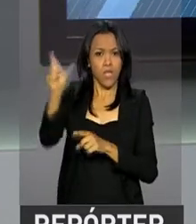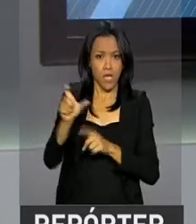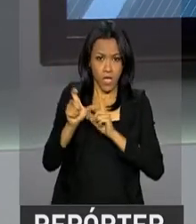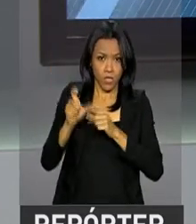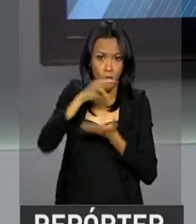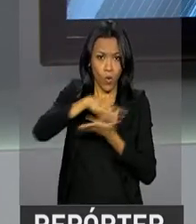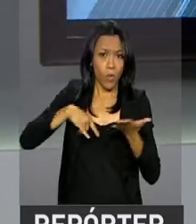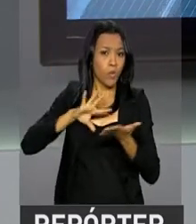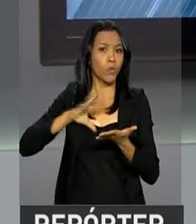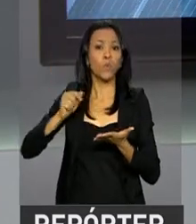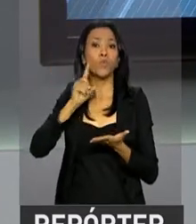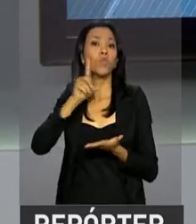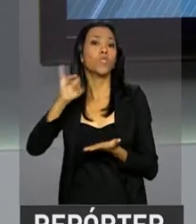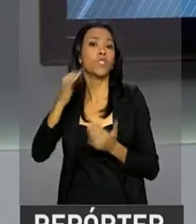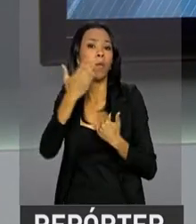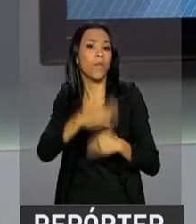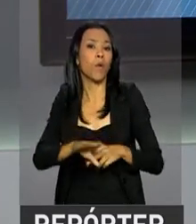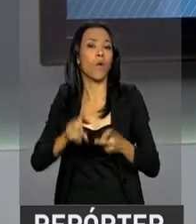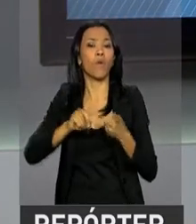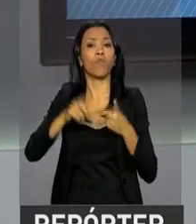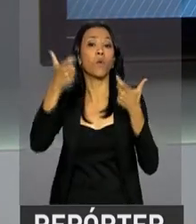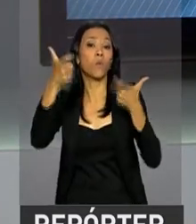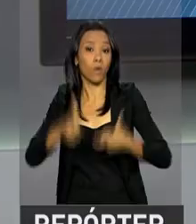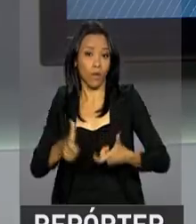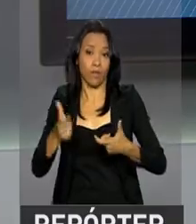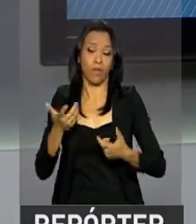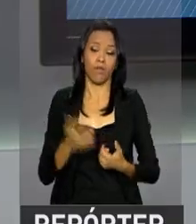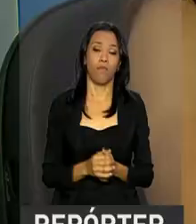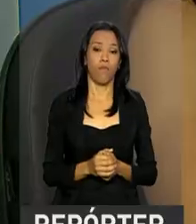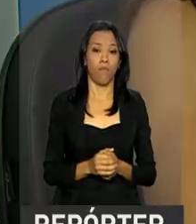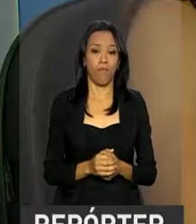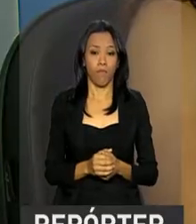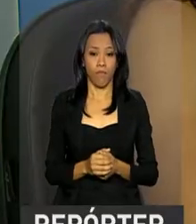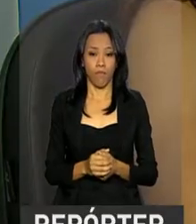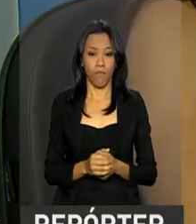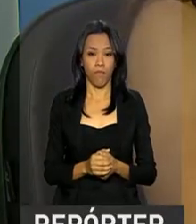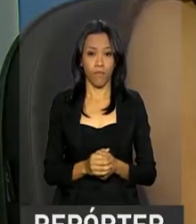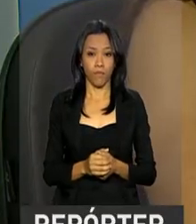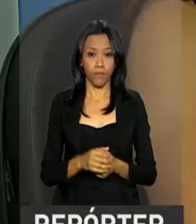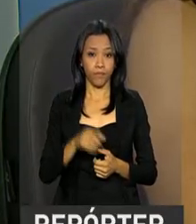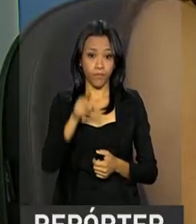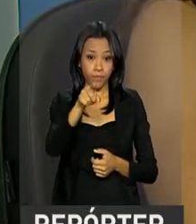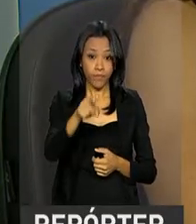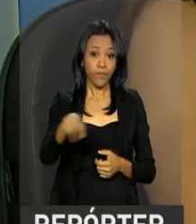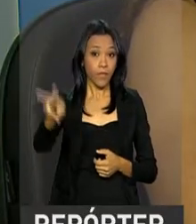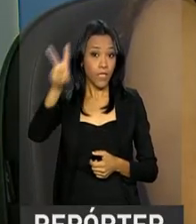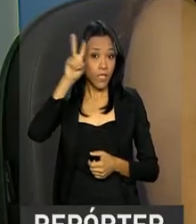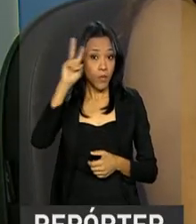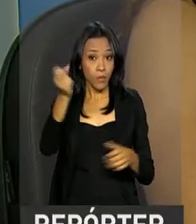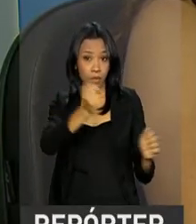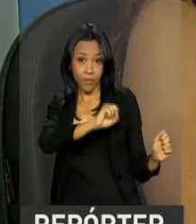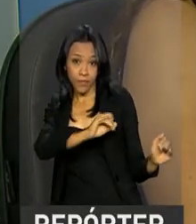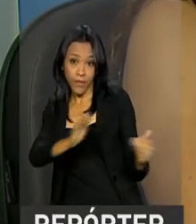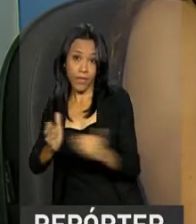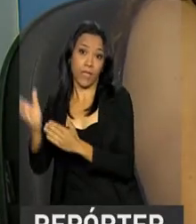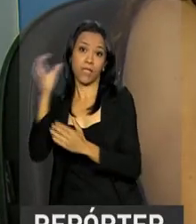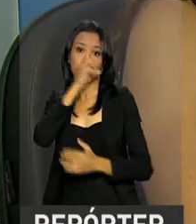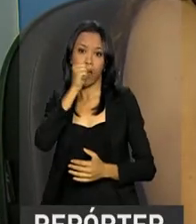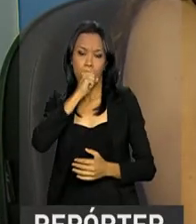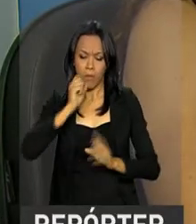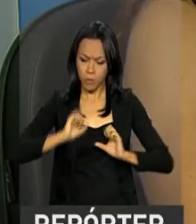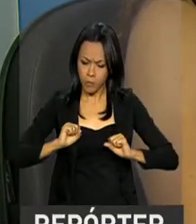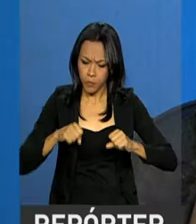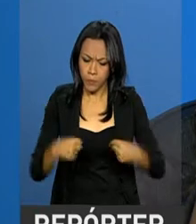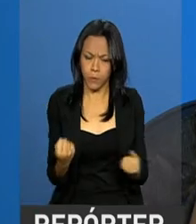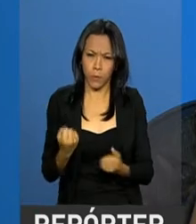sobre o dia da prova como data e local de segunda a sábado e isabela é só dedicação